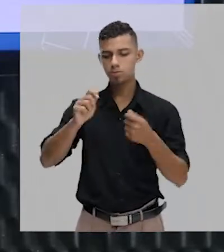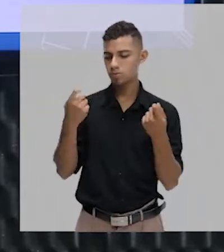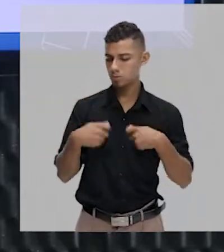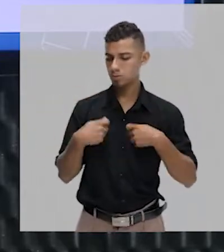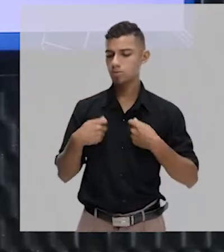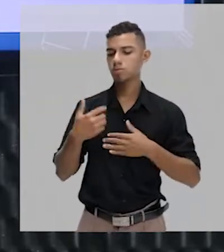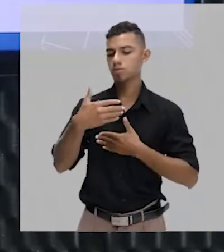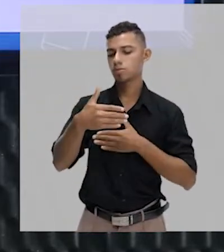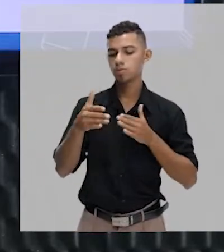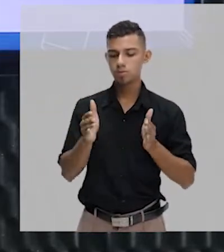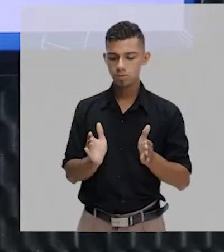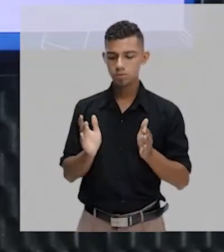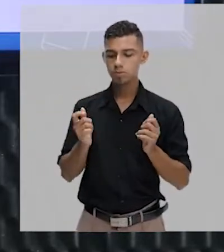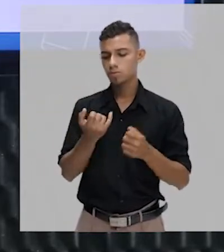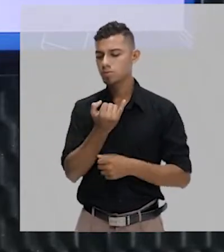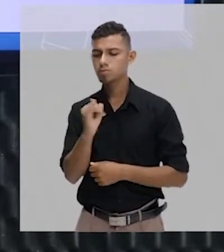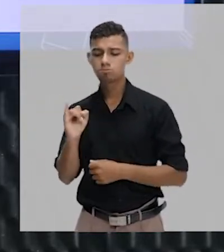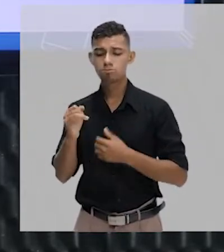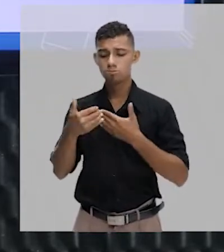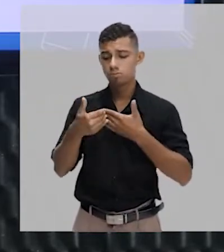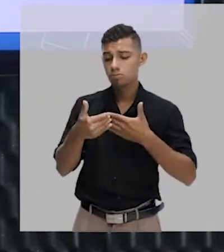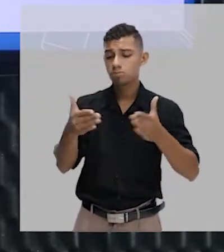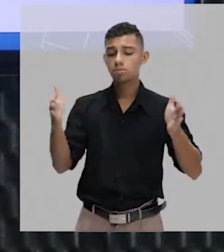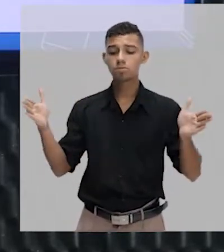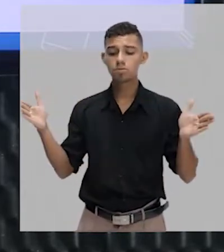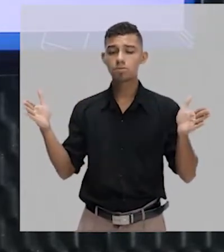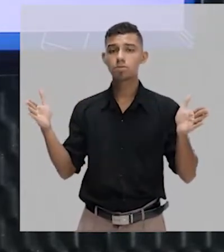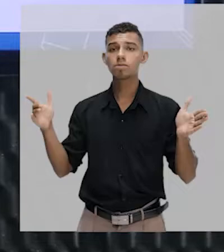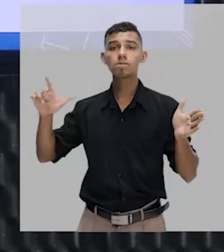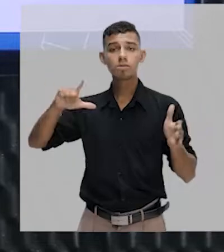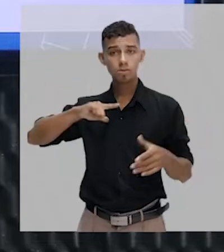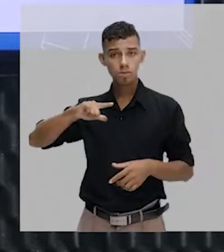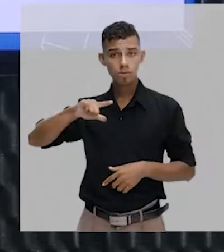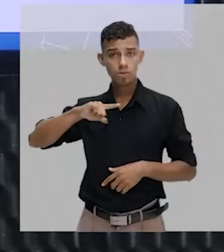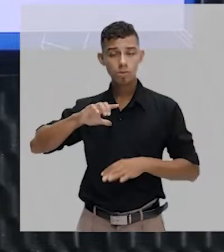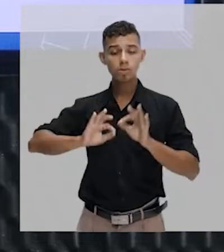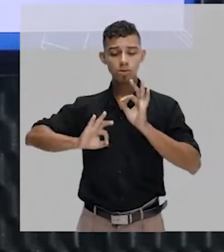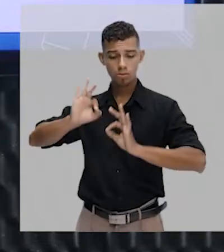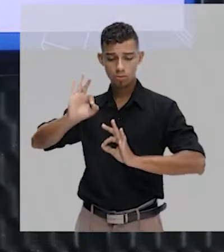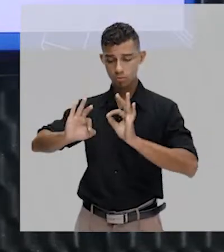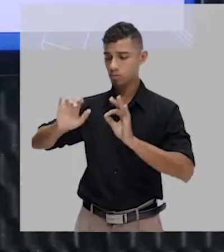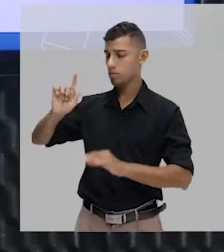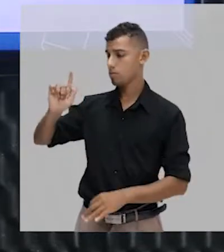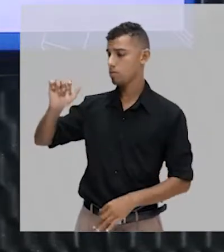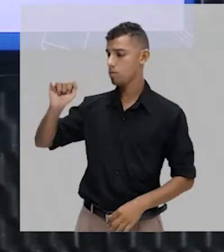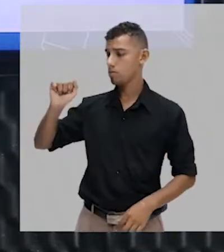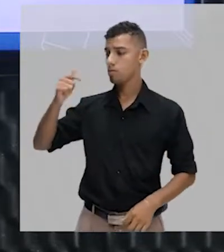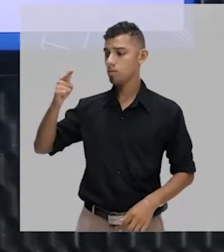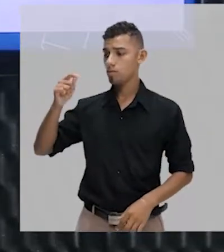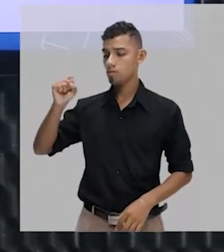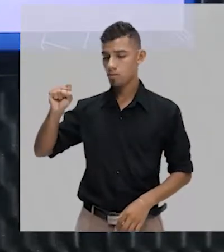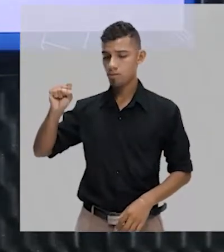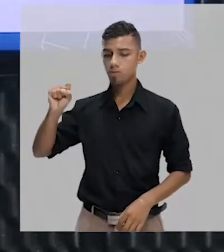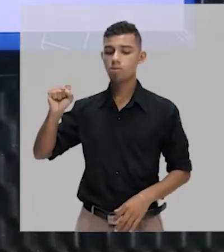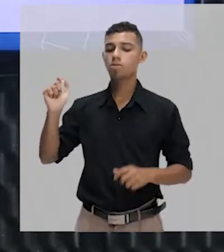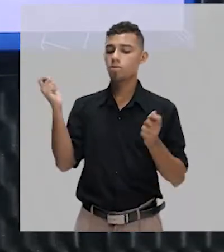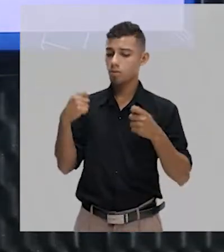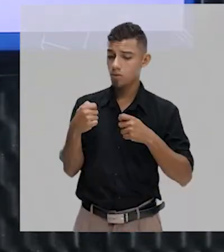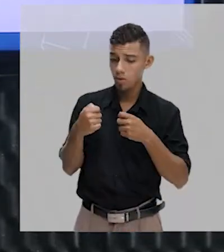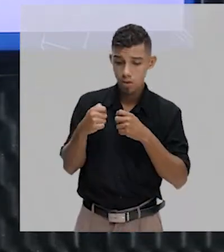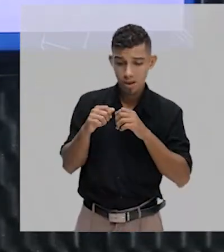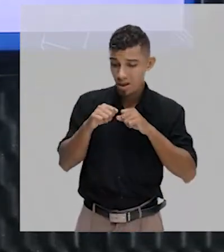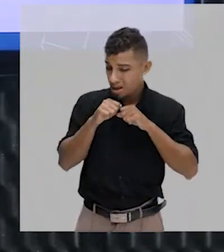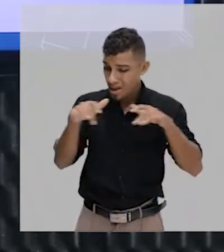fechado. Porque se for um sistema aberto e houver a formação de gás, esse gás vai escapar.